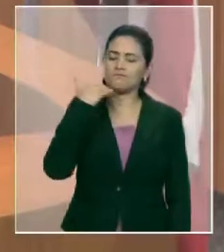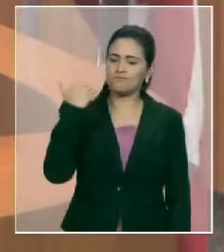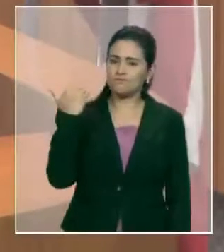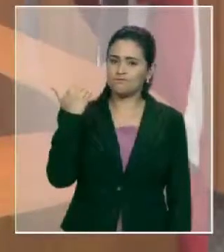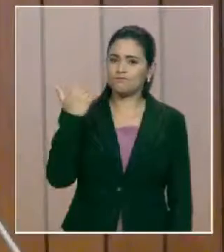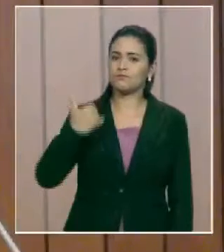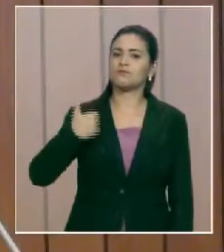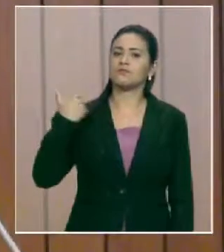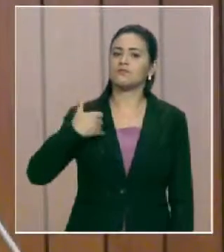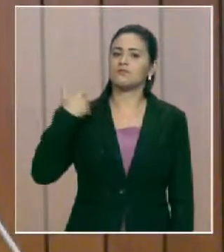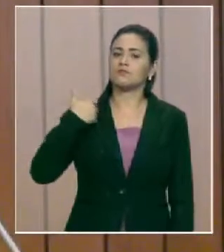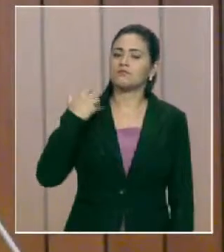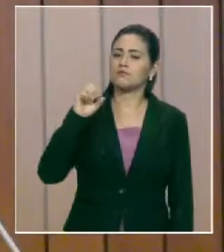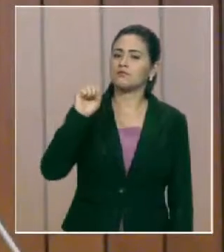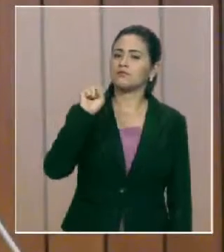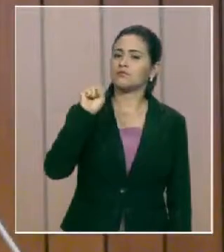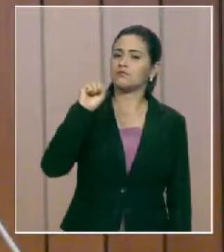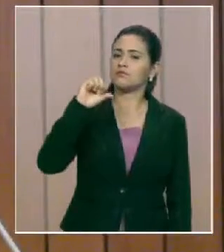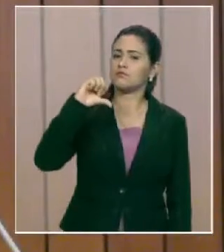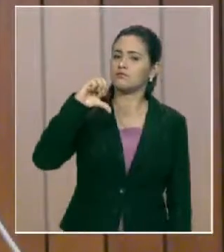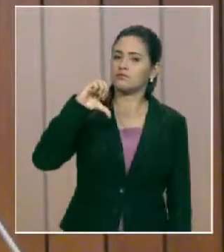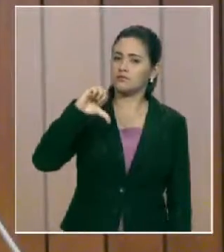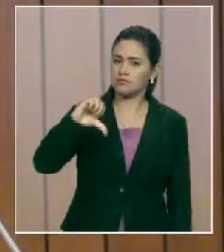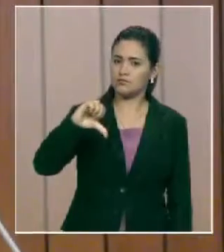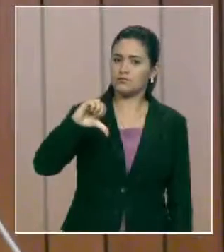deixando um pouco